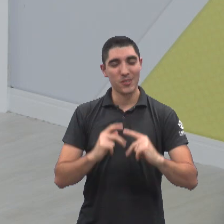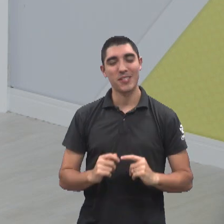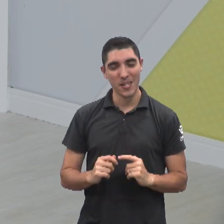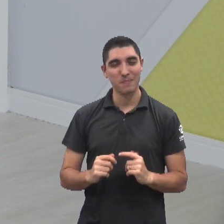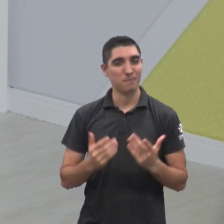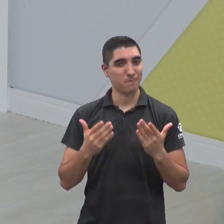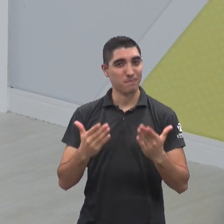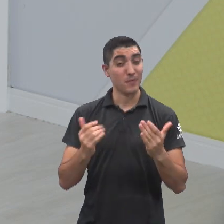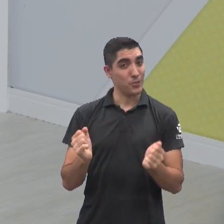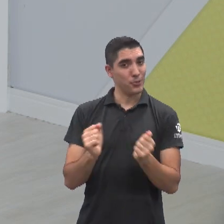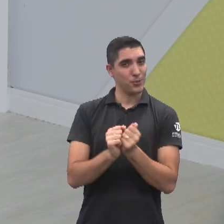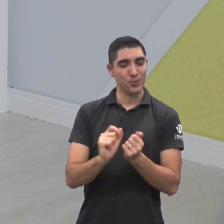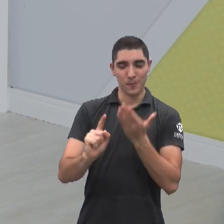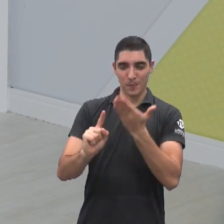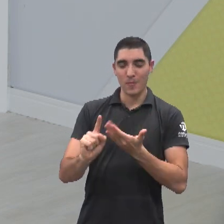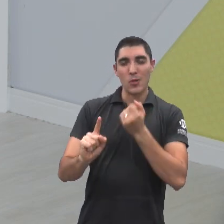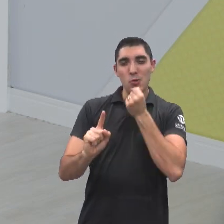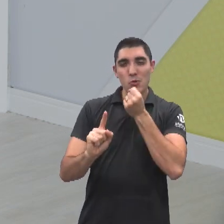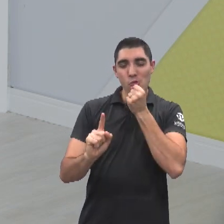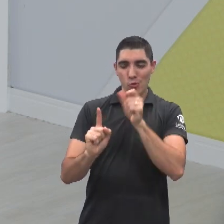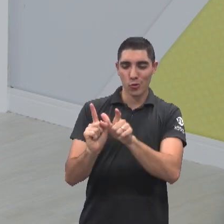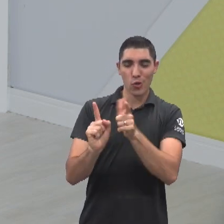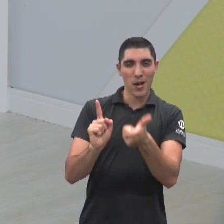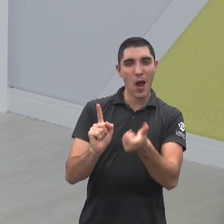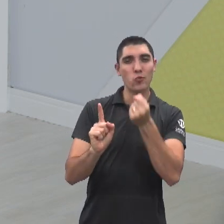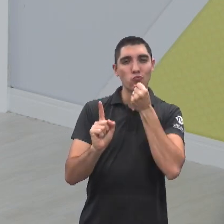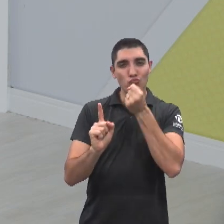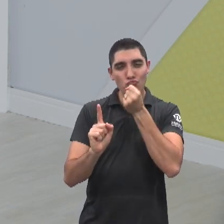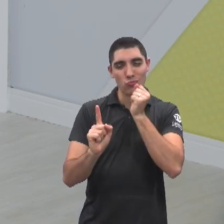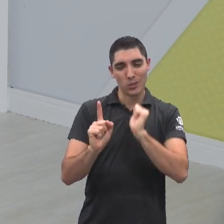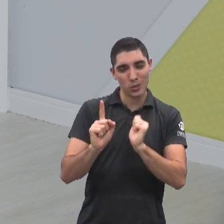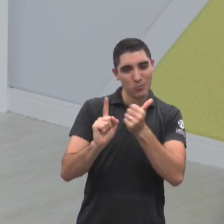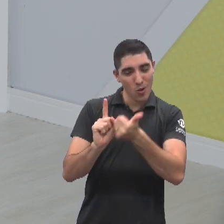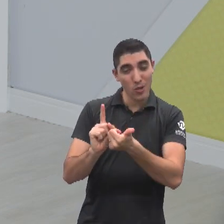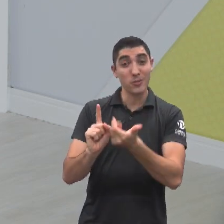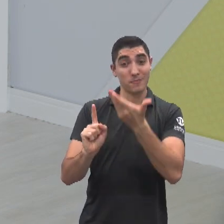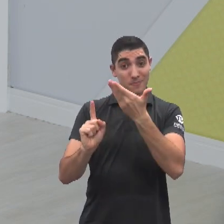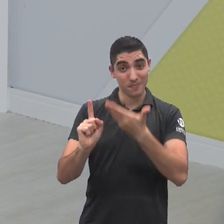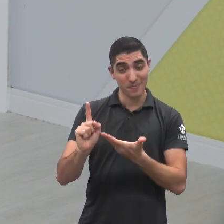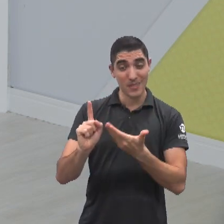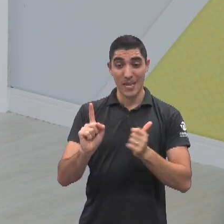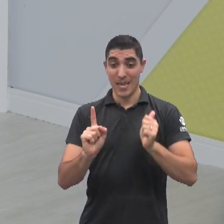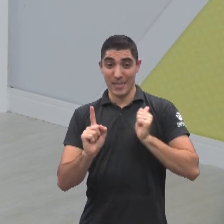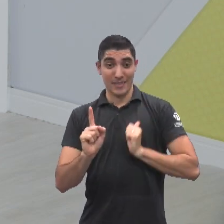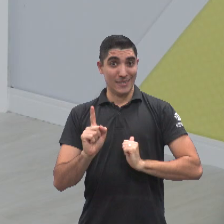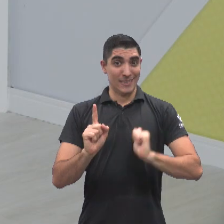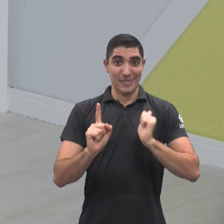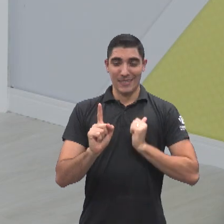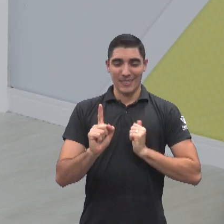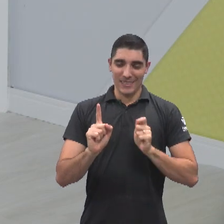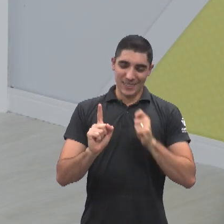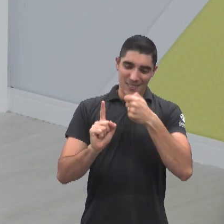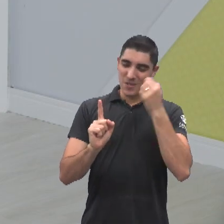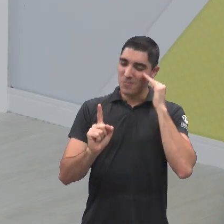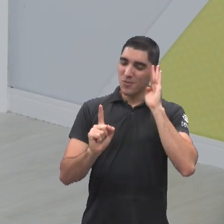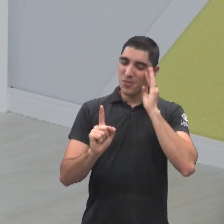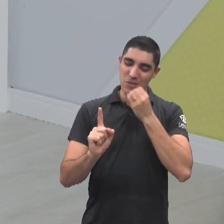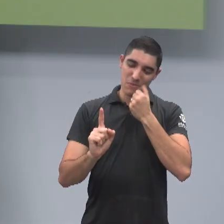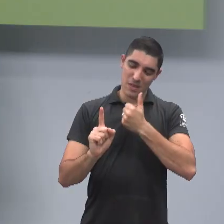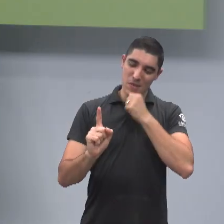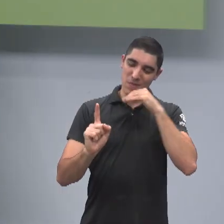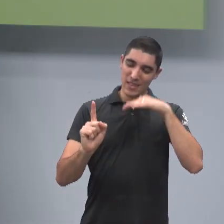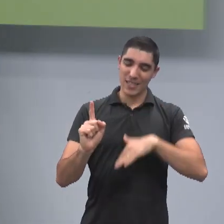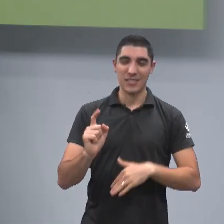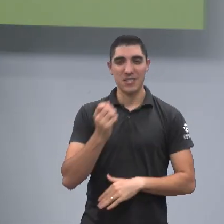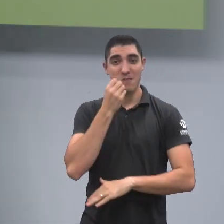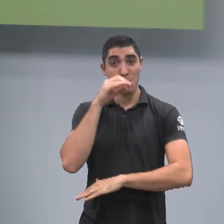nossa cidade. Aqui comigo ele, jornalista, repórter esportivo, o ansioso Bruno Castilho. Tudo bem, Brunão? Boa tarde. Boa